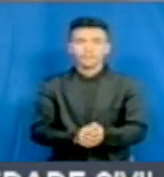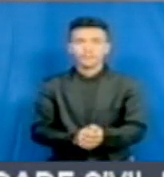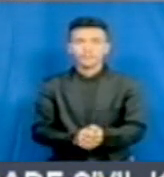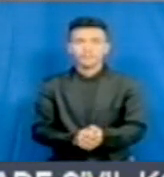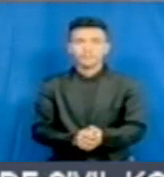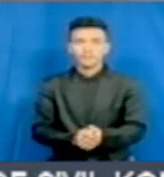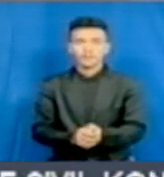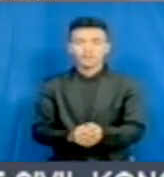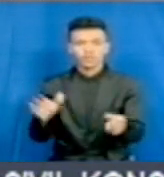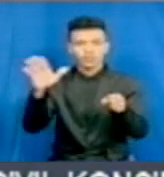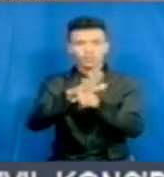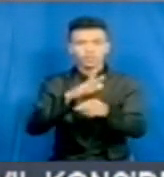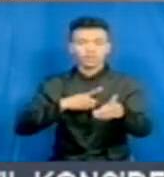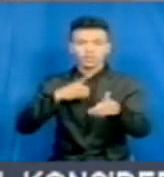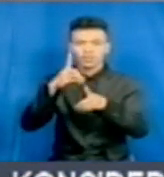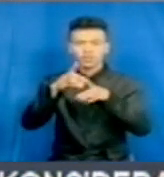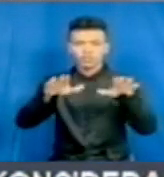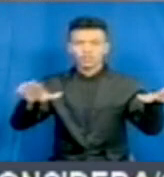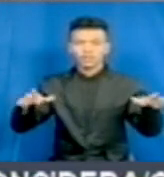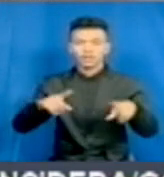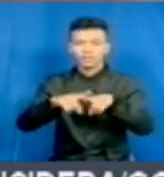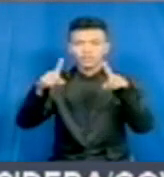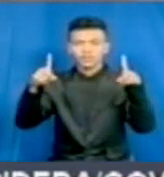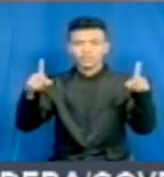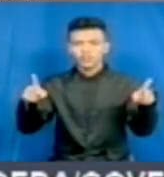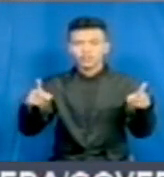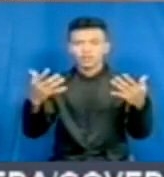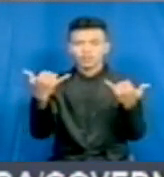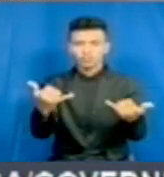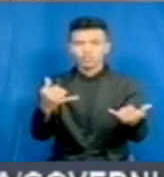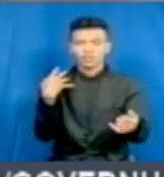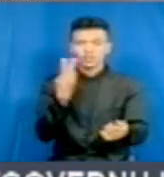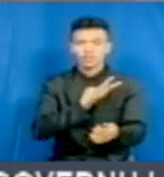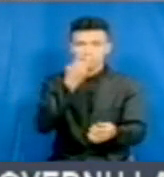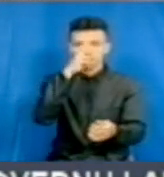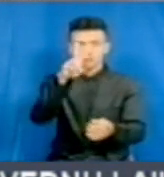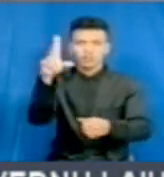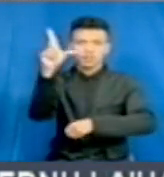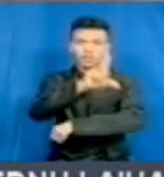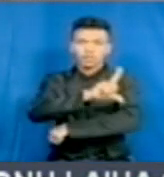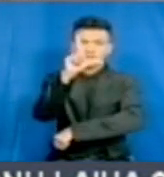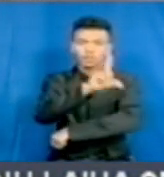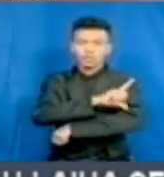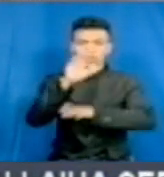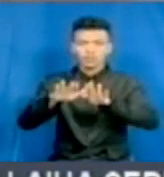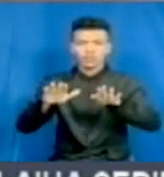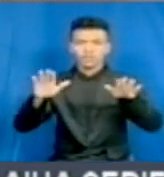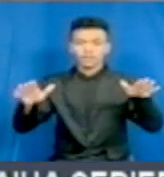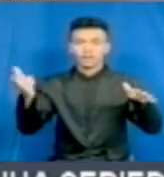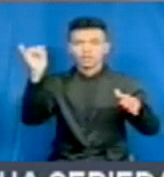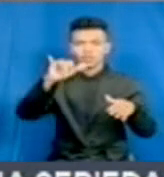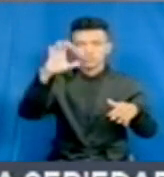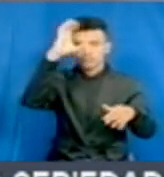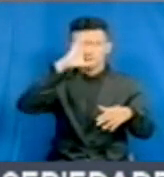akunu direito labarik mabe na realidade tare lorong ba lorong labarik sirneve maka